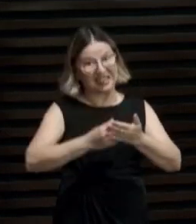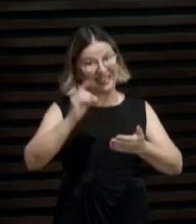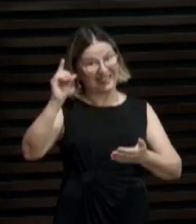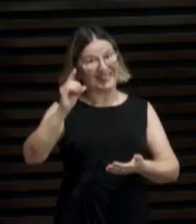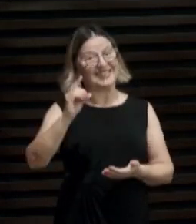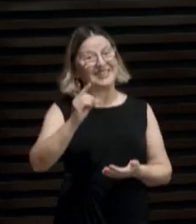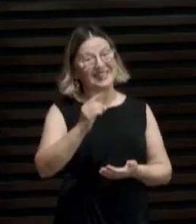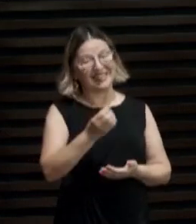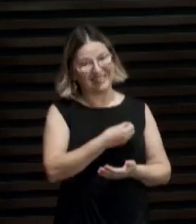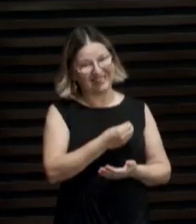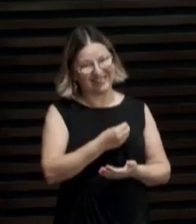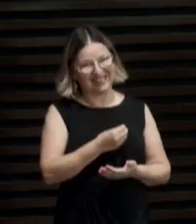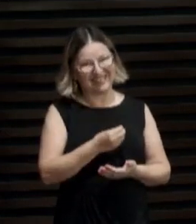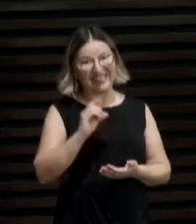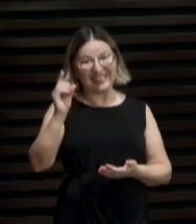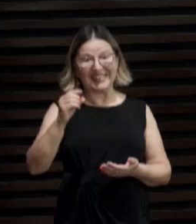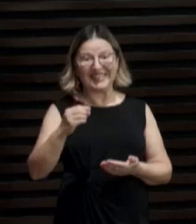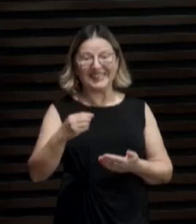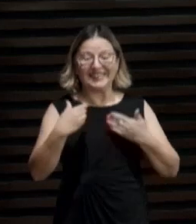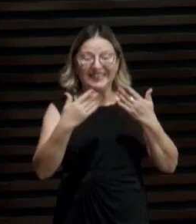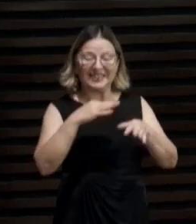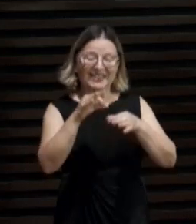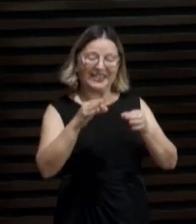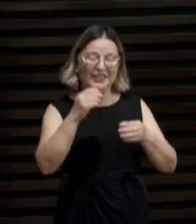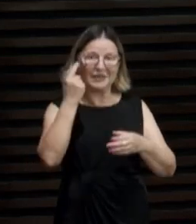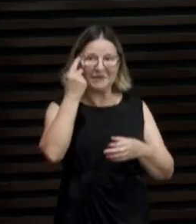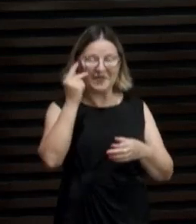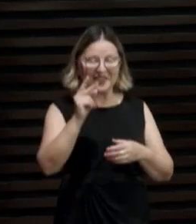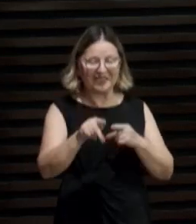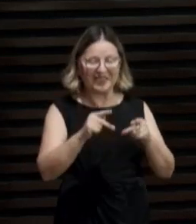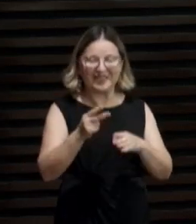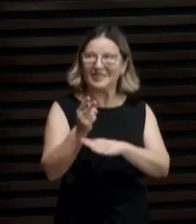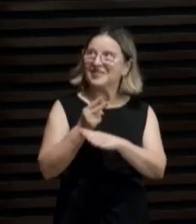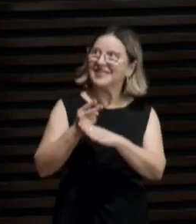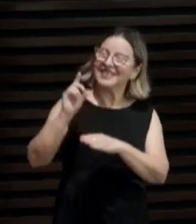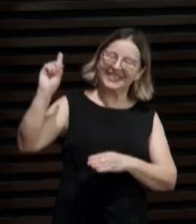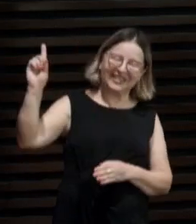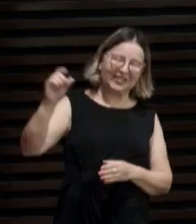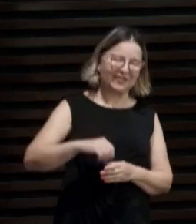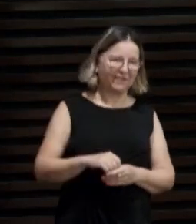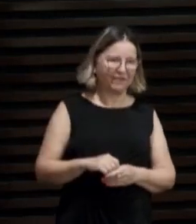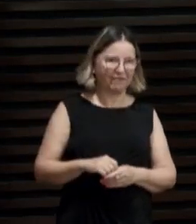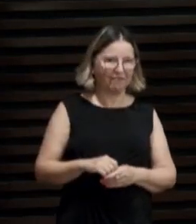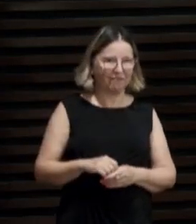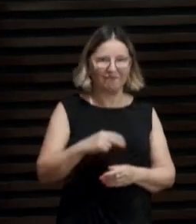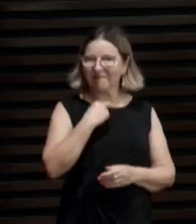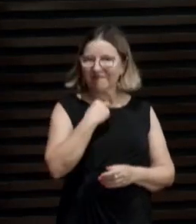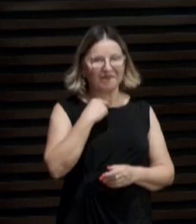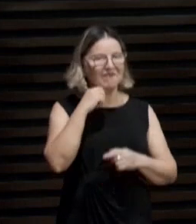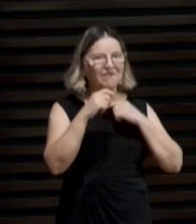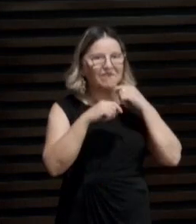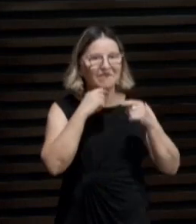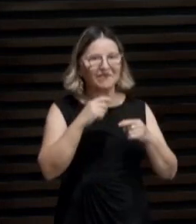torna galardoador dos que o buscam. Não podemos duvidar. O presente século